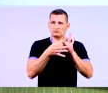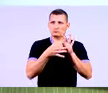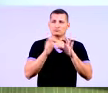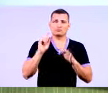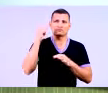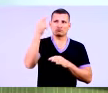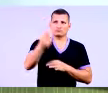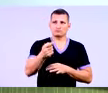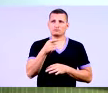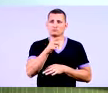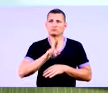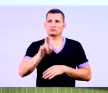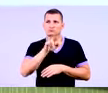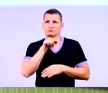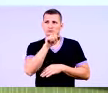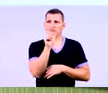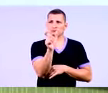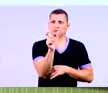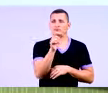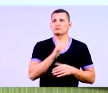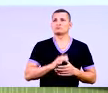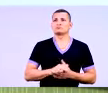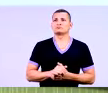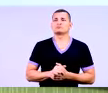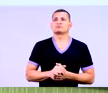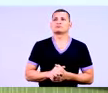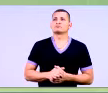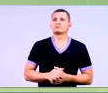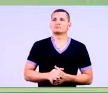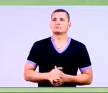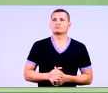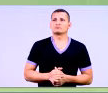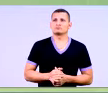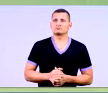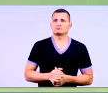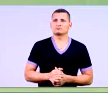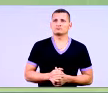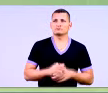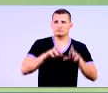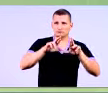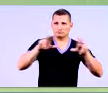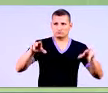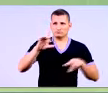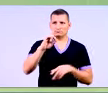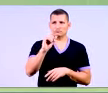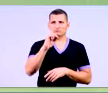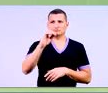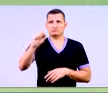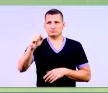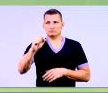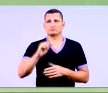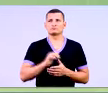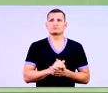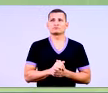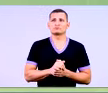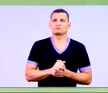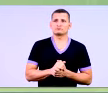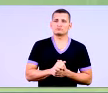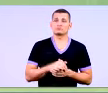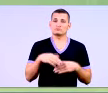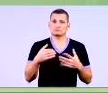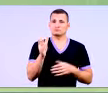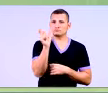trabalho com ela também vamos lá os tipos de dados bom gente além das nomenclaturas